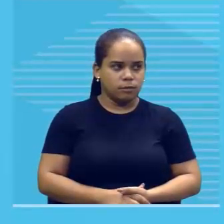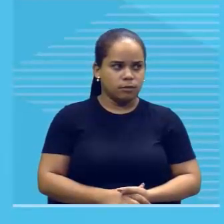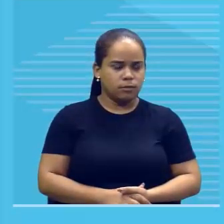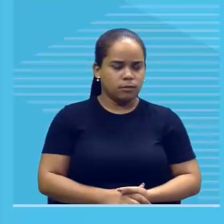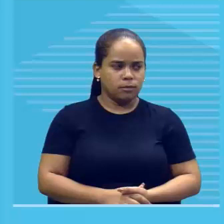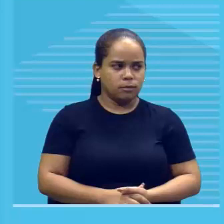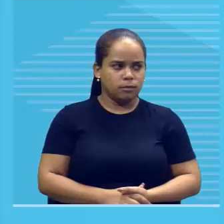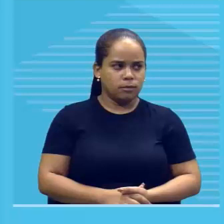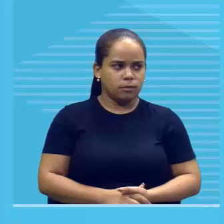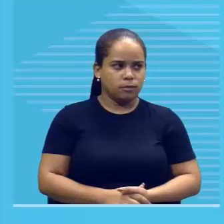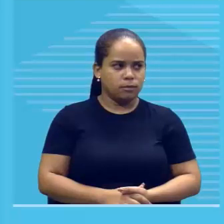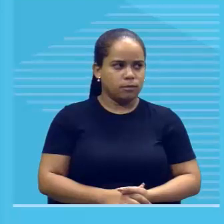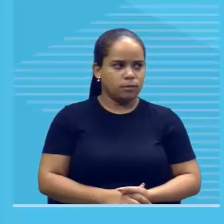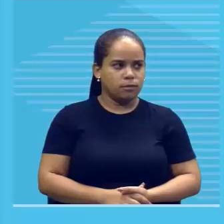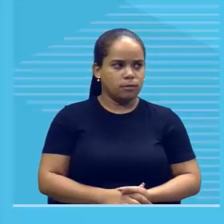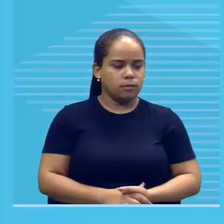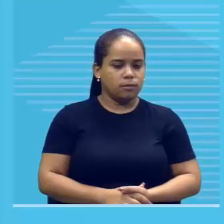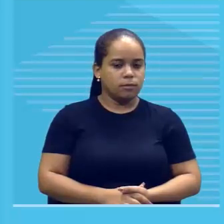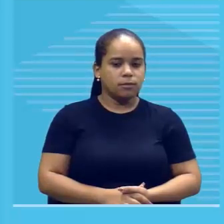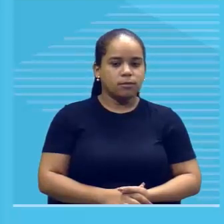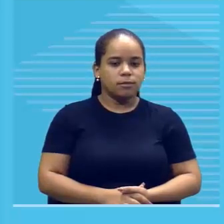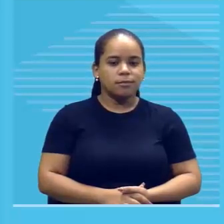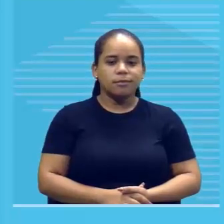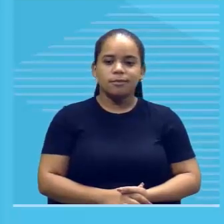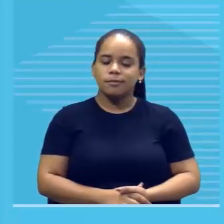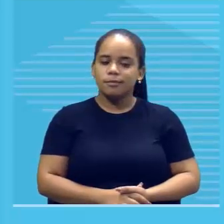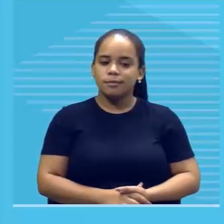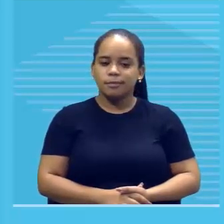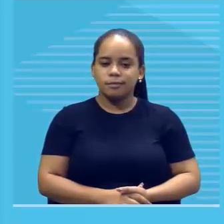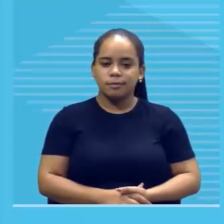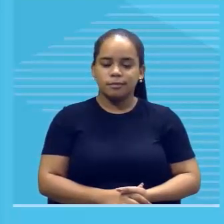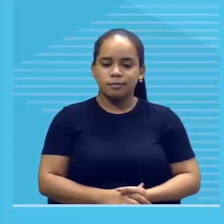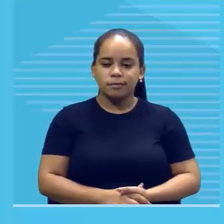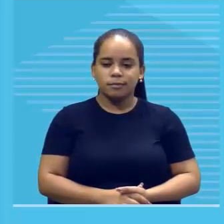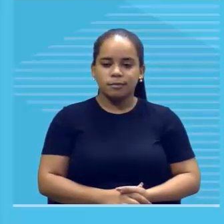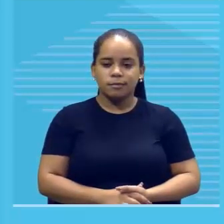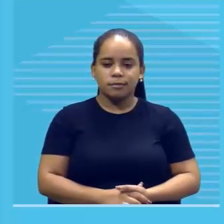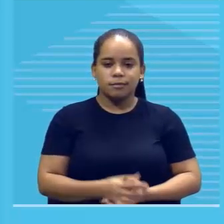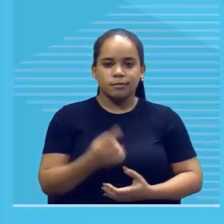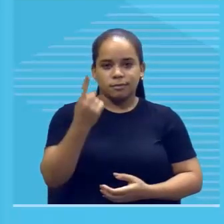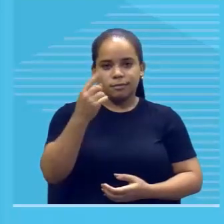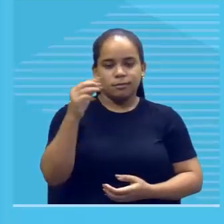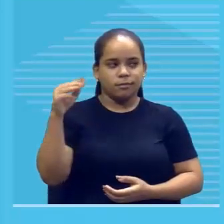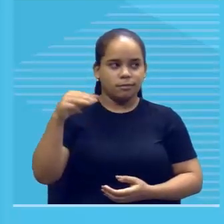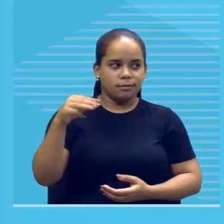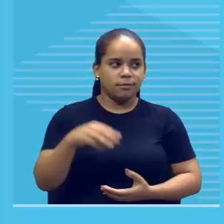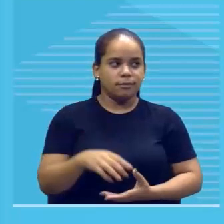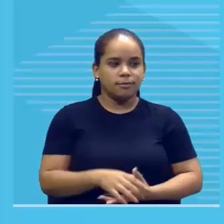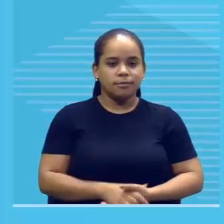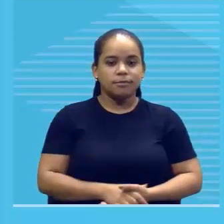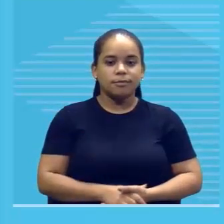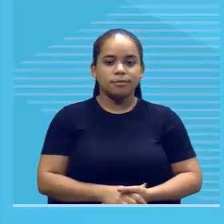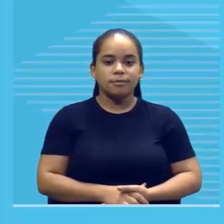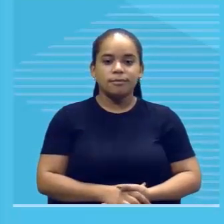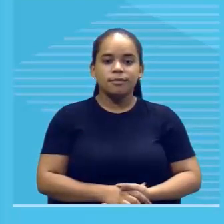e é para WhatsApp Me dá mais um minuto em